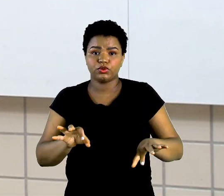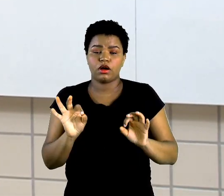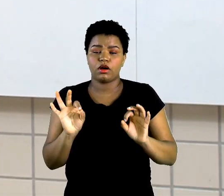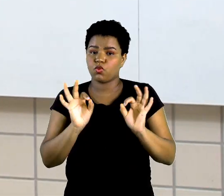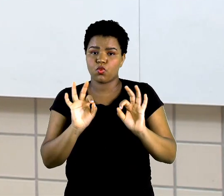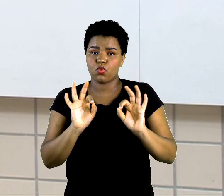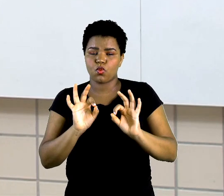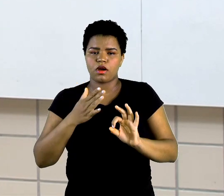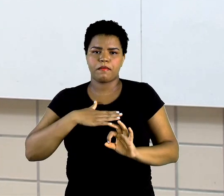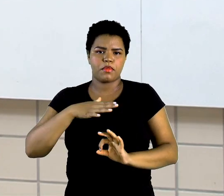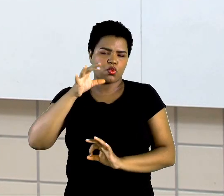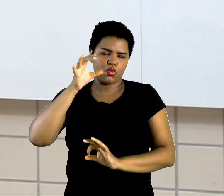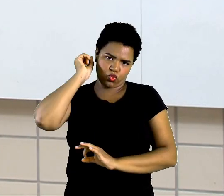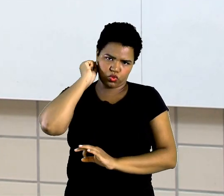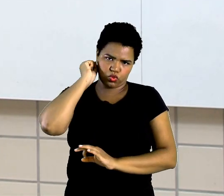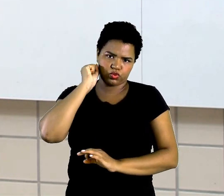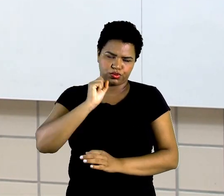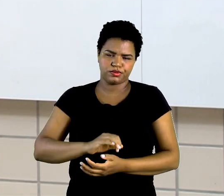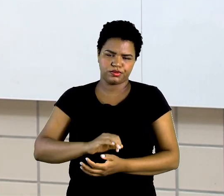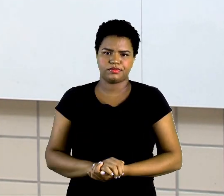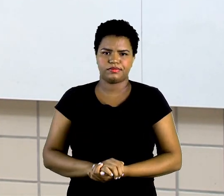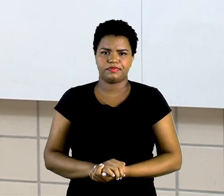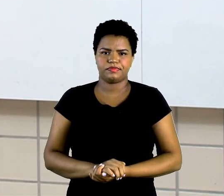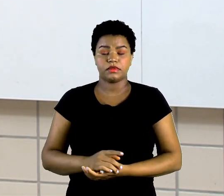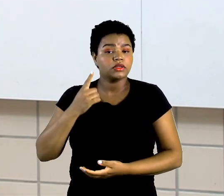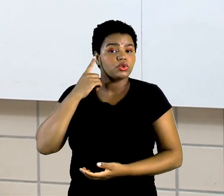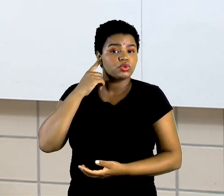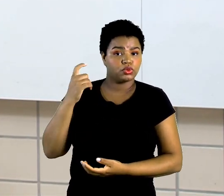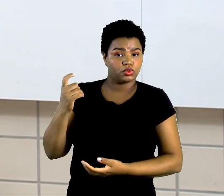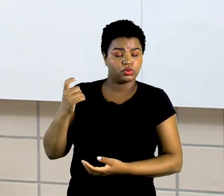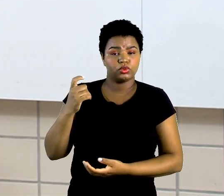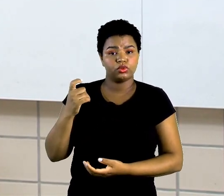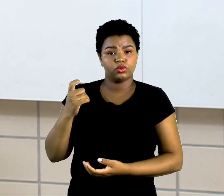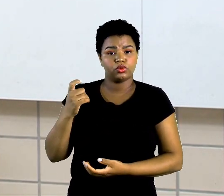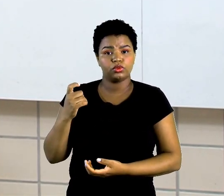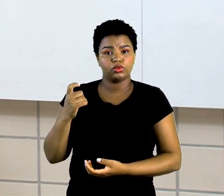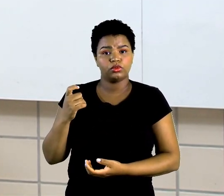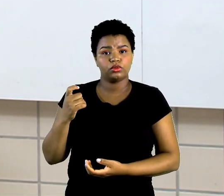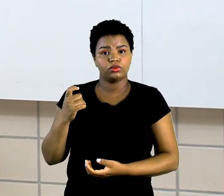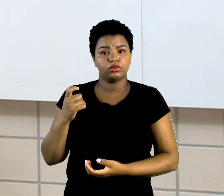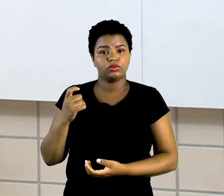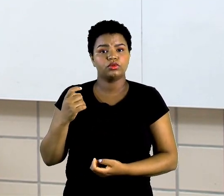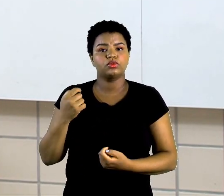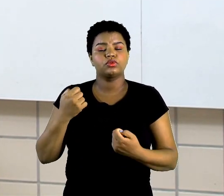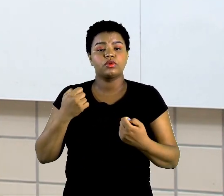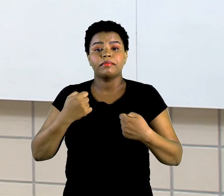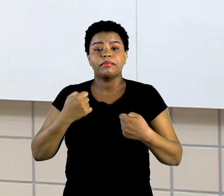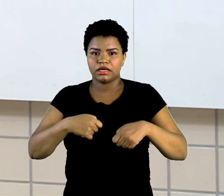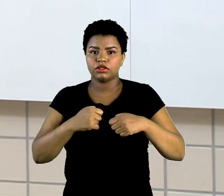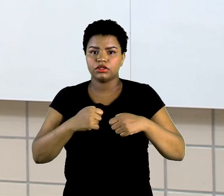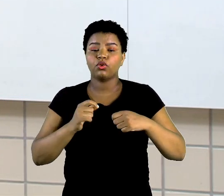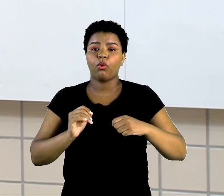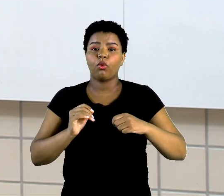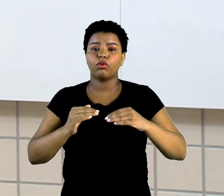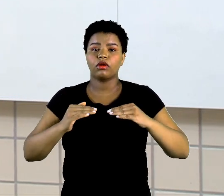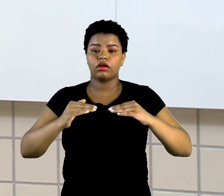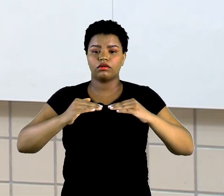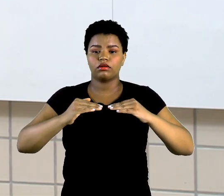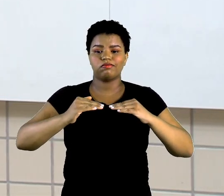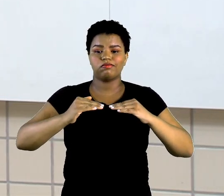a minha audição. Som tem que ter um nível